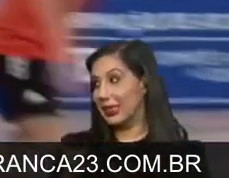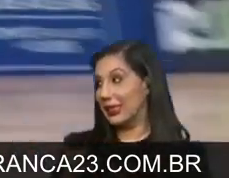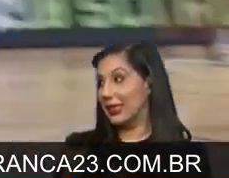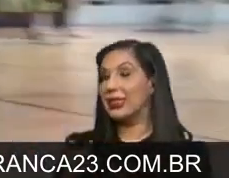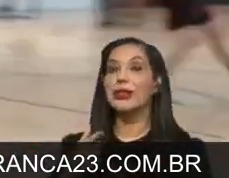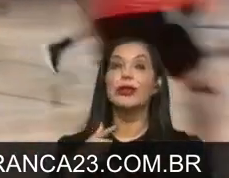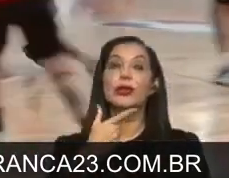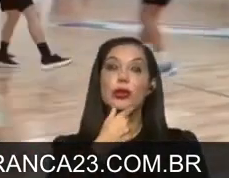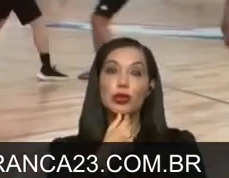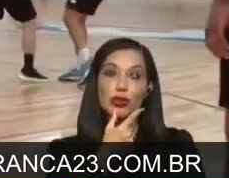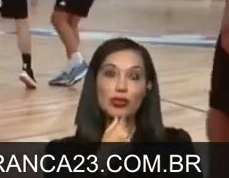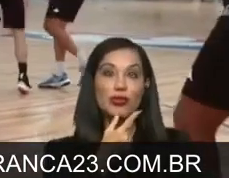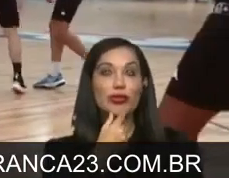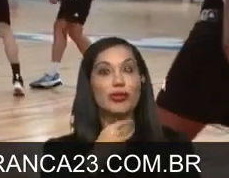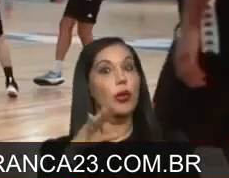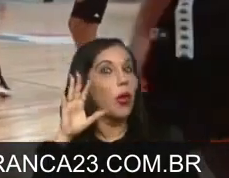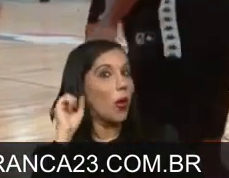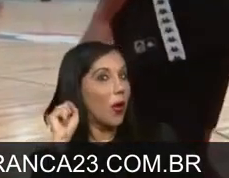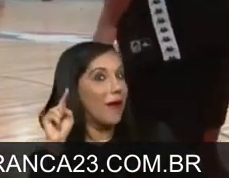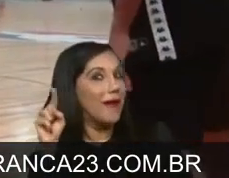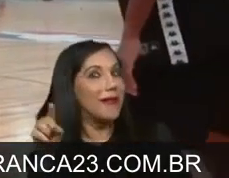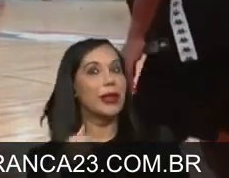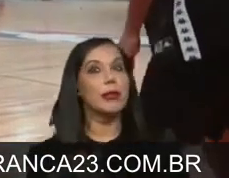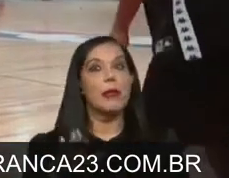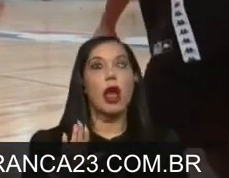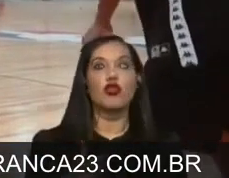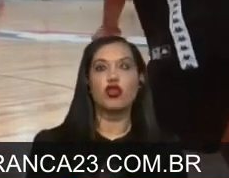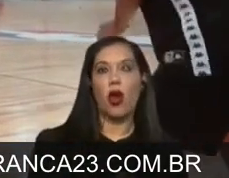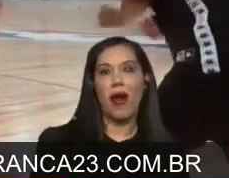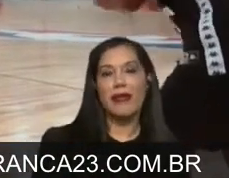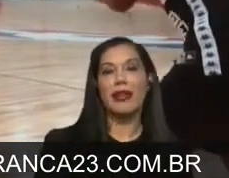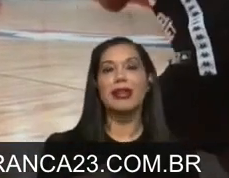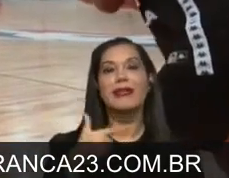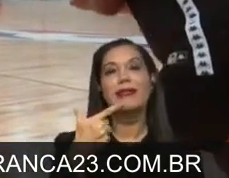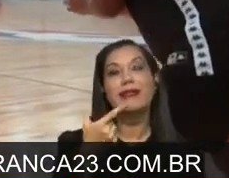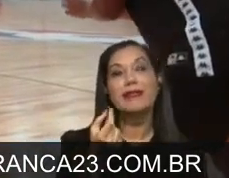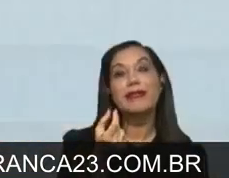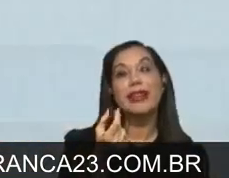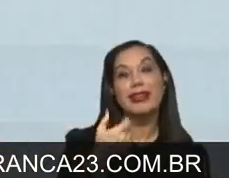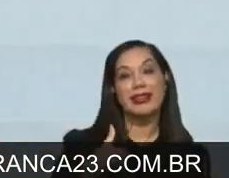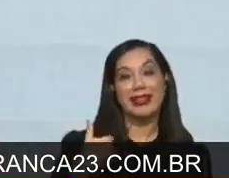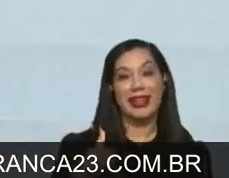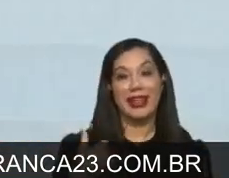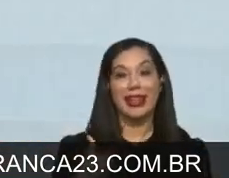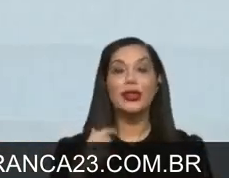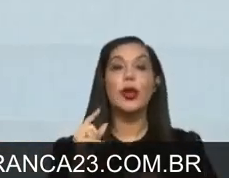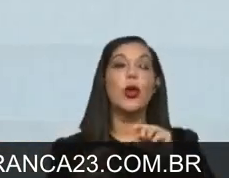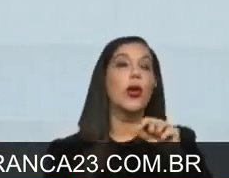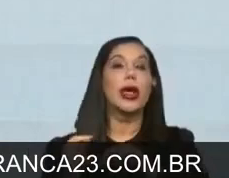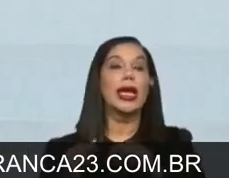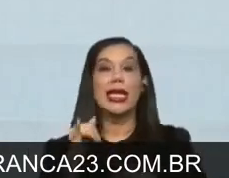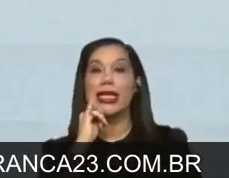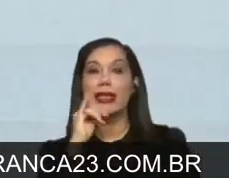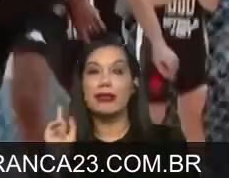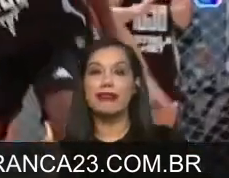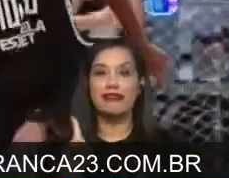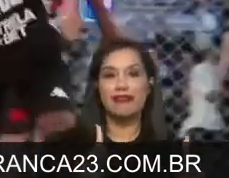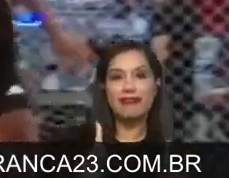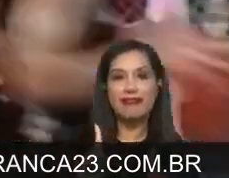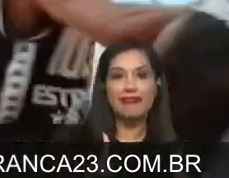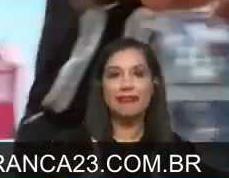o Euler é o que escuta. Ele é o mais jovem do elenco, com 20 anos. Na posição que mais precisa ler o